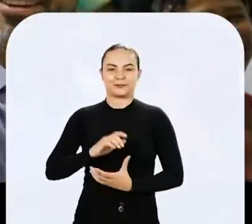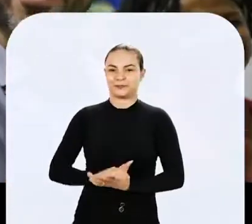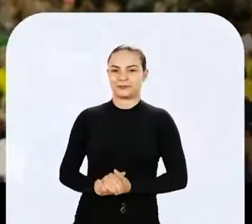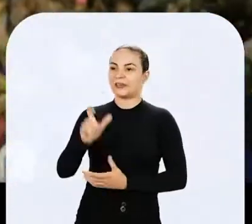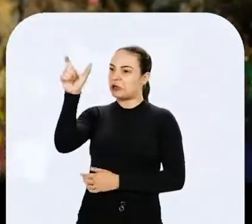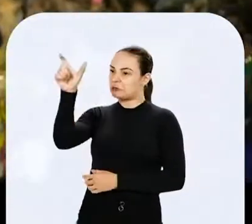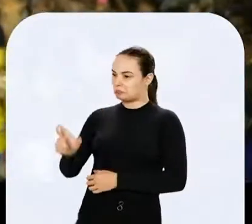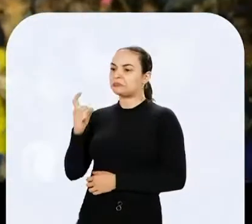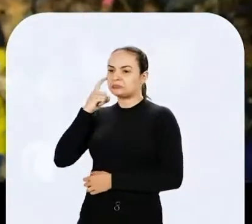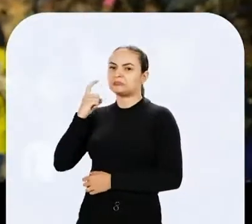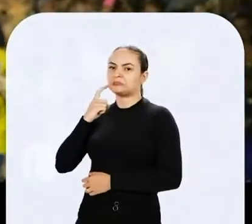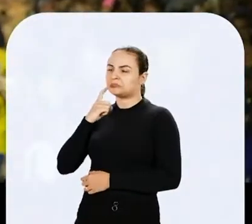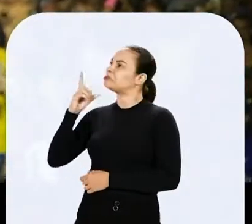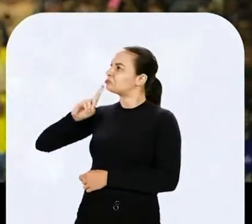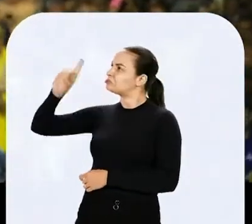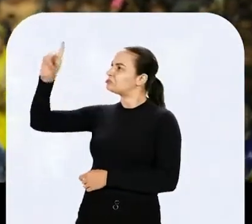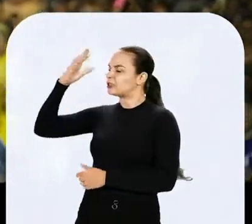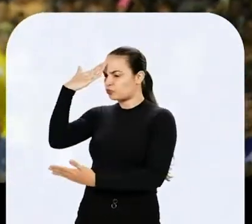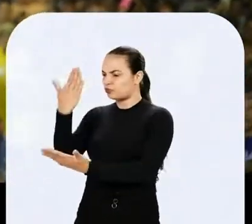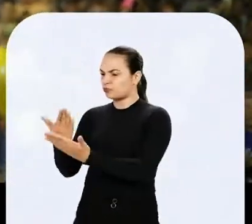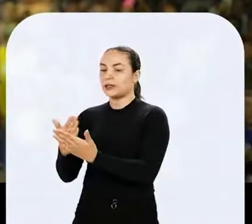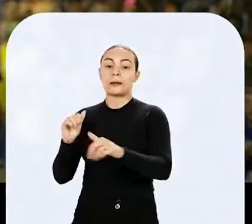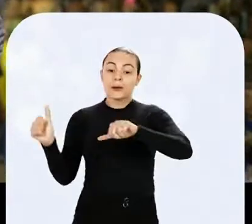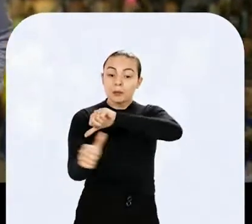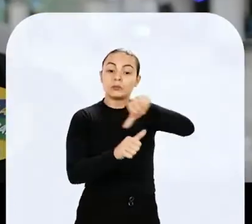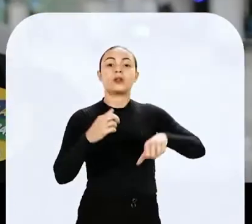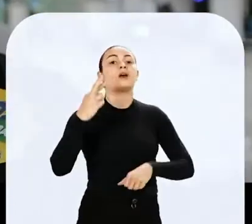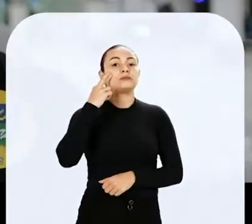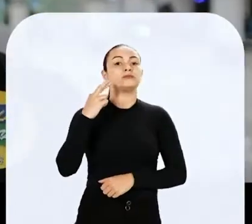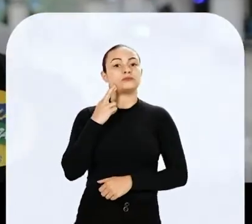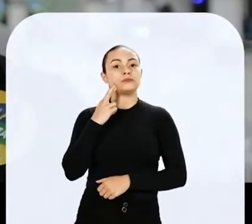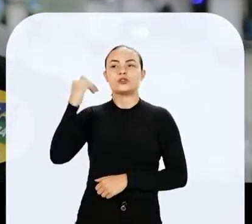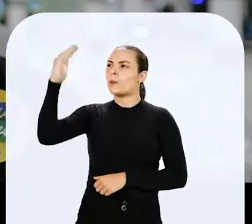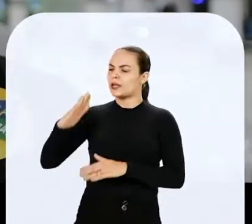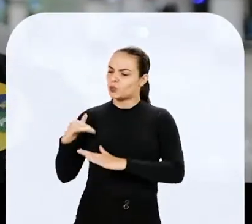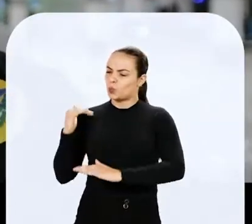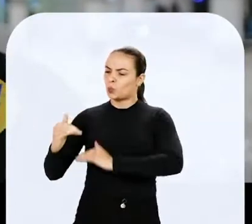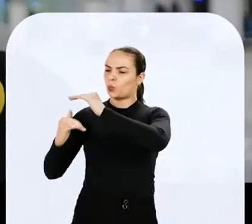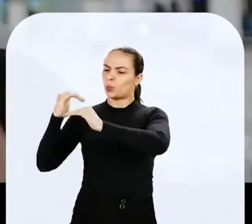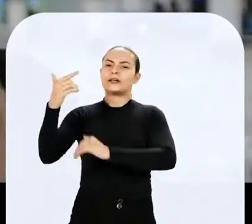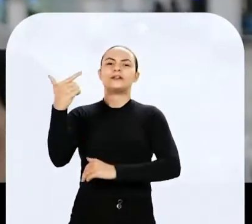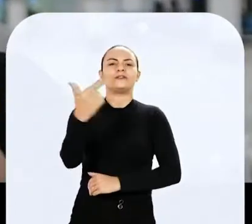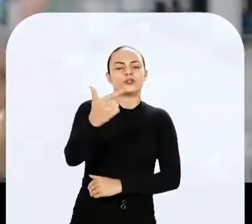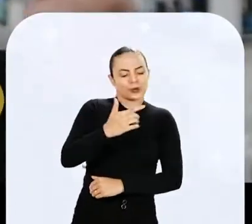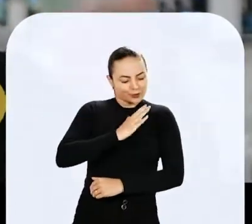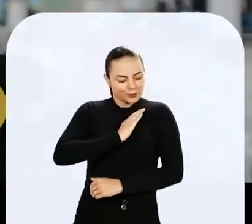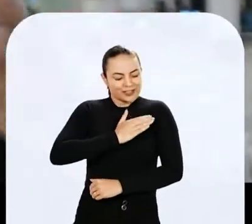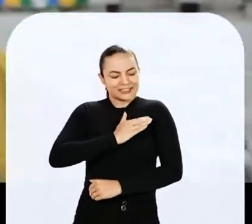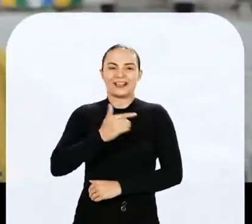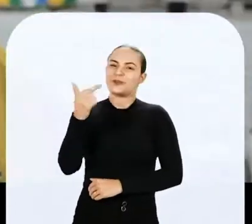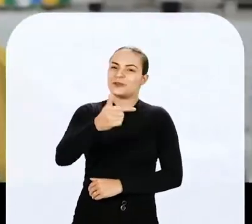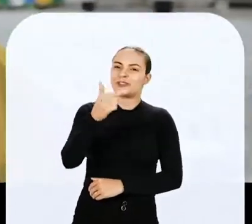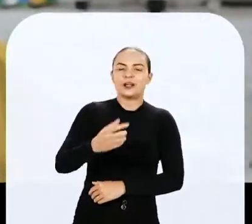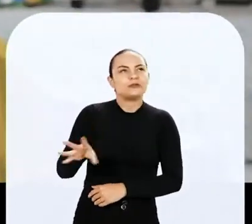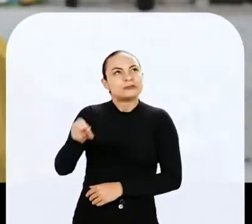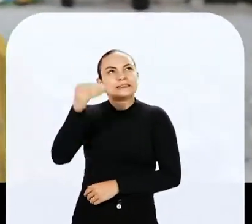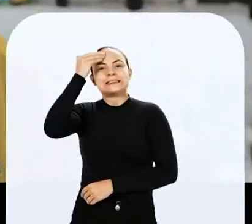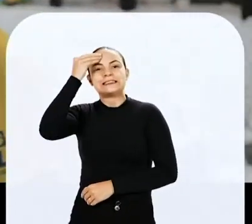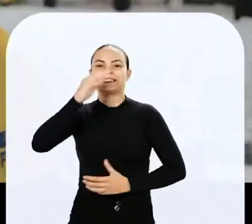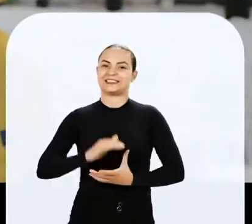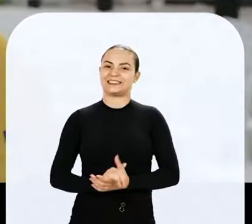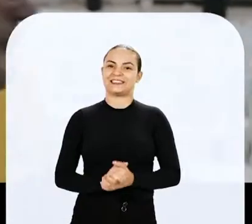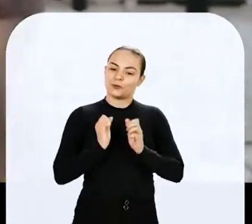Bolsonaro. E aqui, de mudar para melhor com Marcos Rogério. Para mudar a Rondônia e para continuar o Brasil crescendo. 22